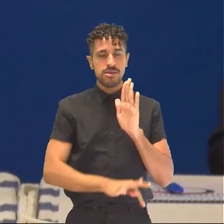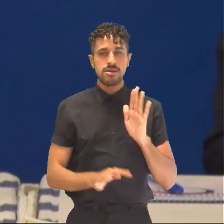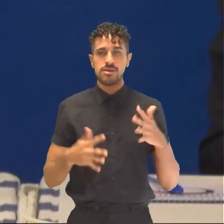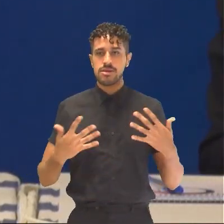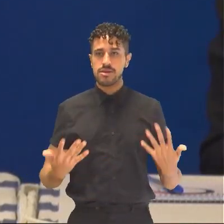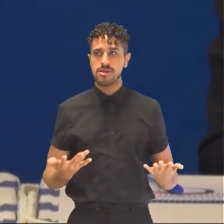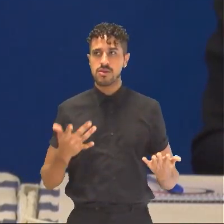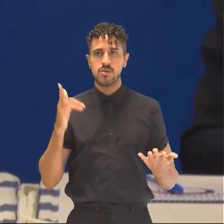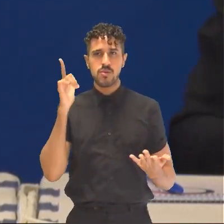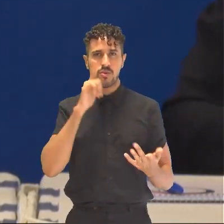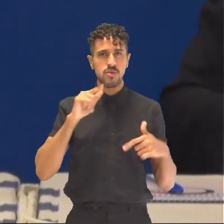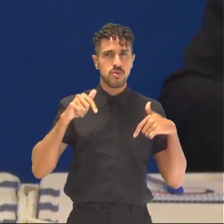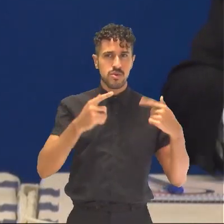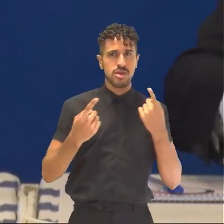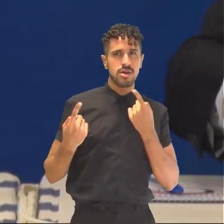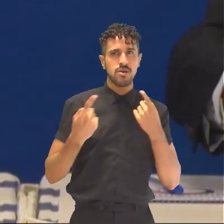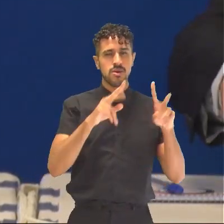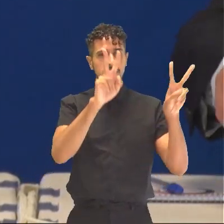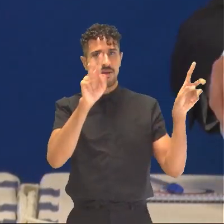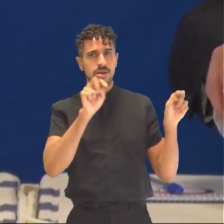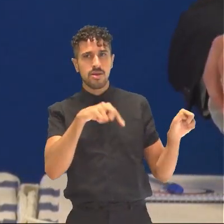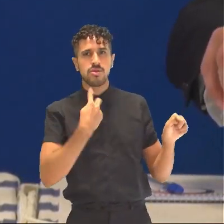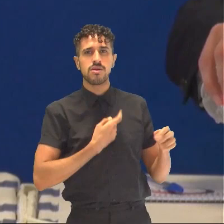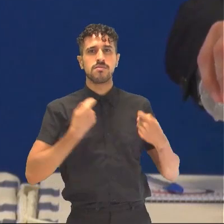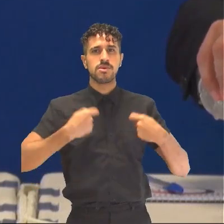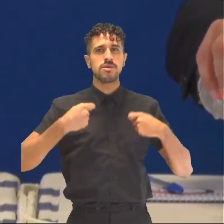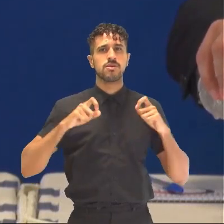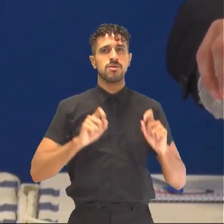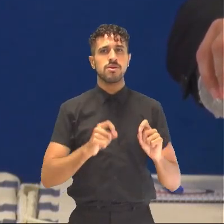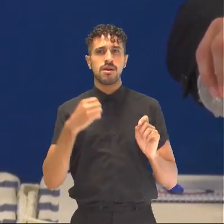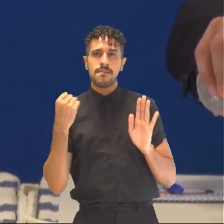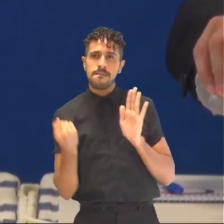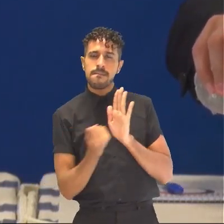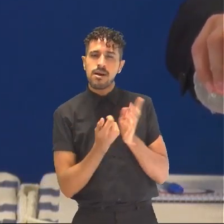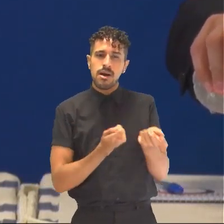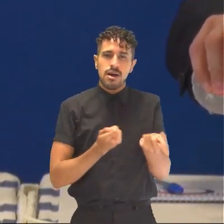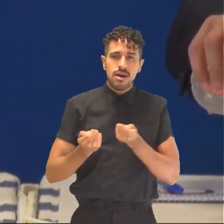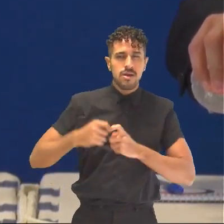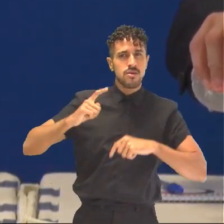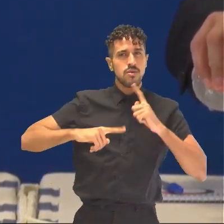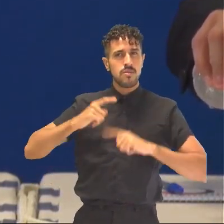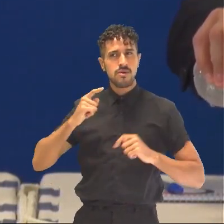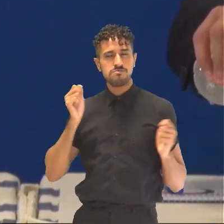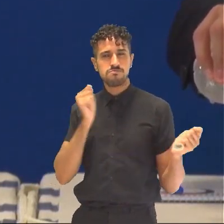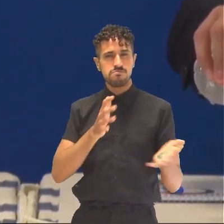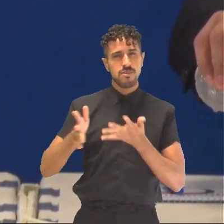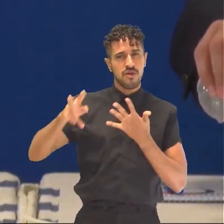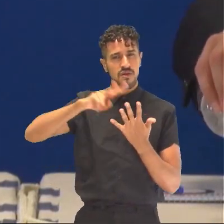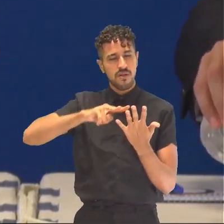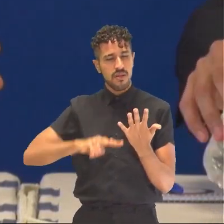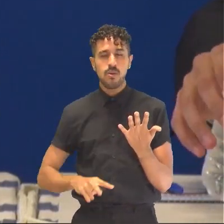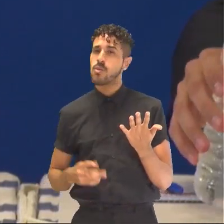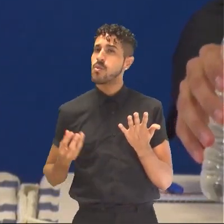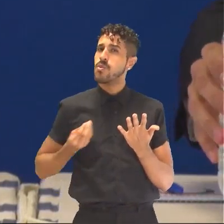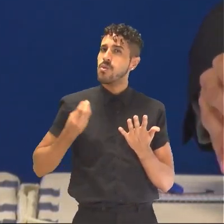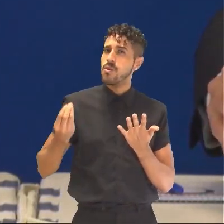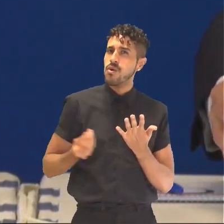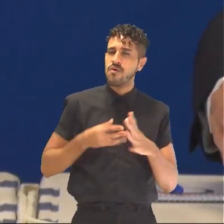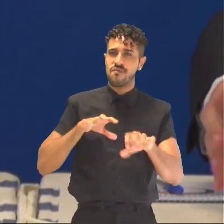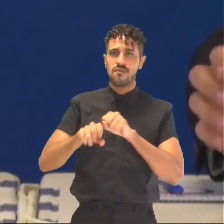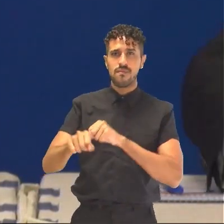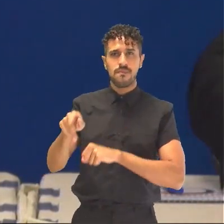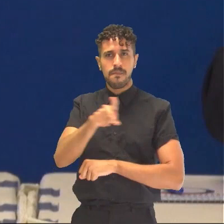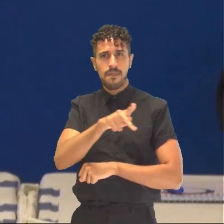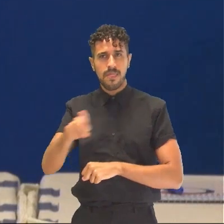para combatermos isso, precisamos calibrar os instrumentos de fluência, né, por meio da formação